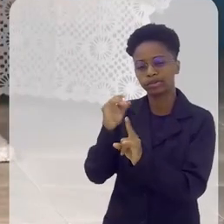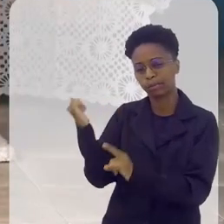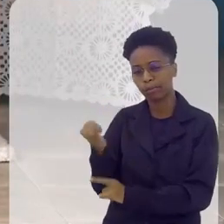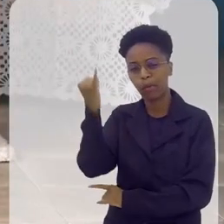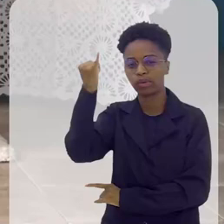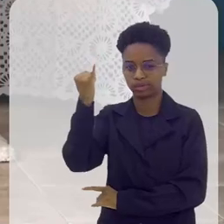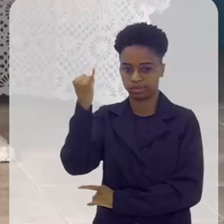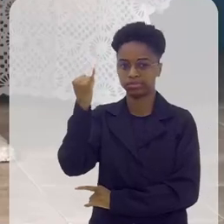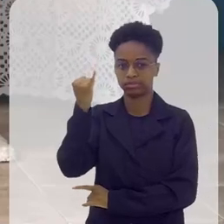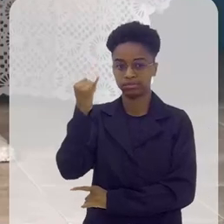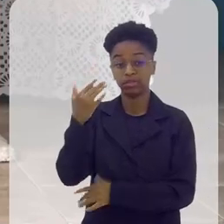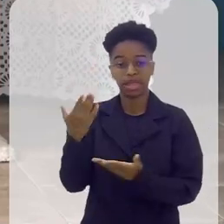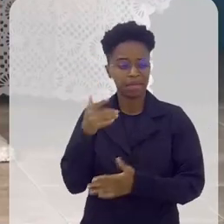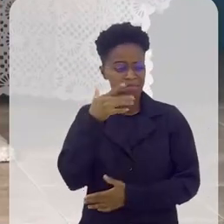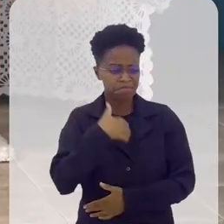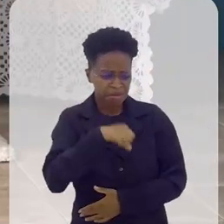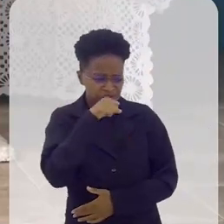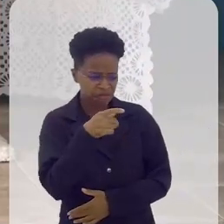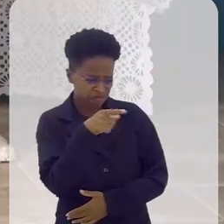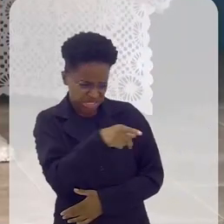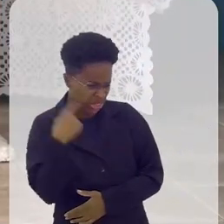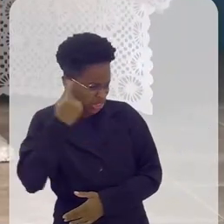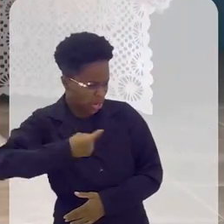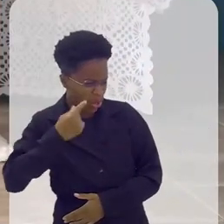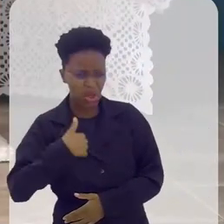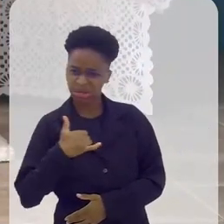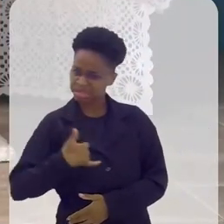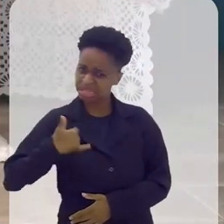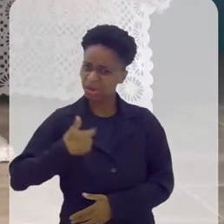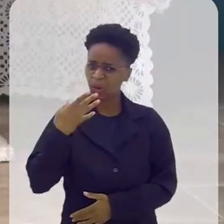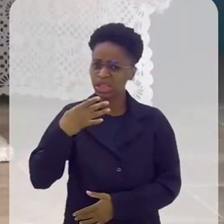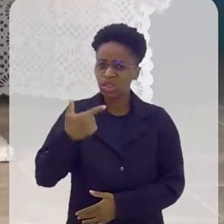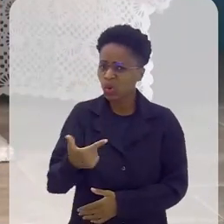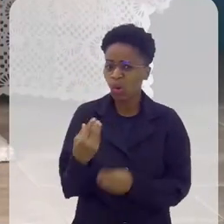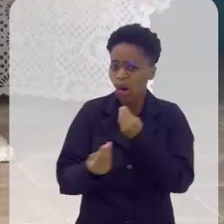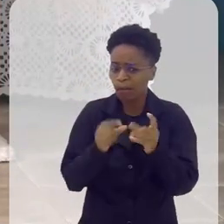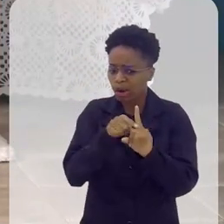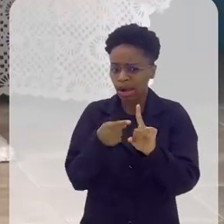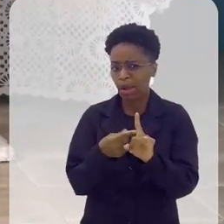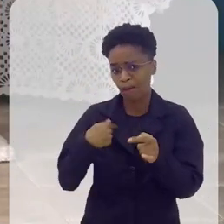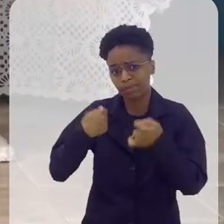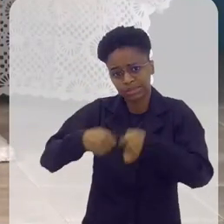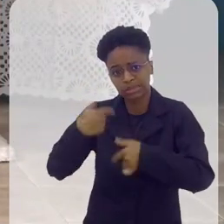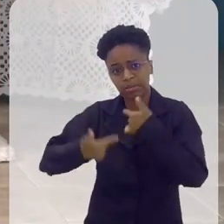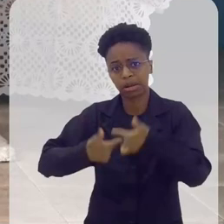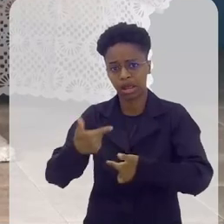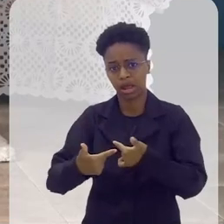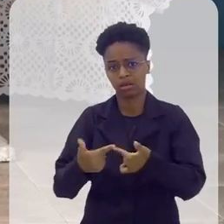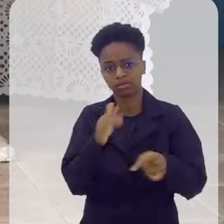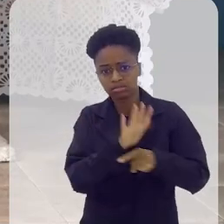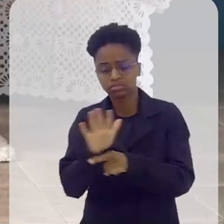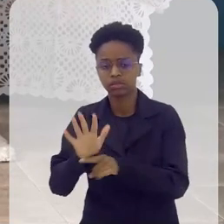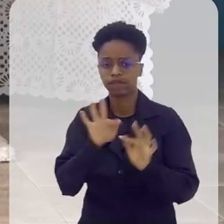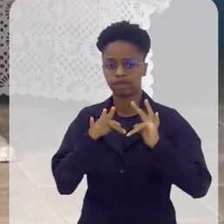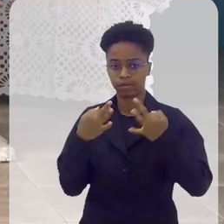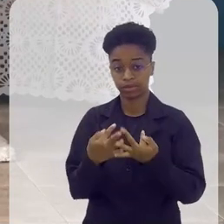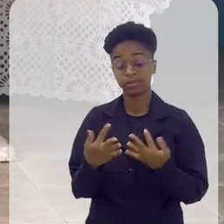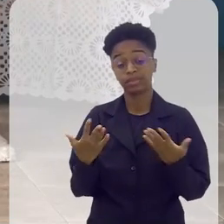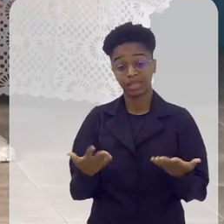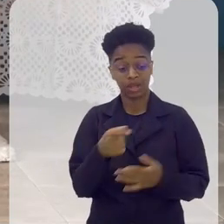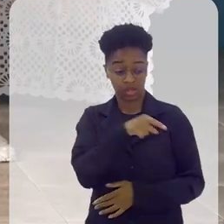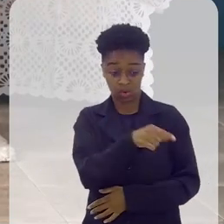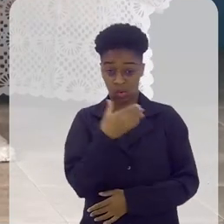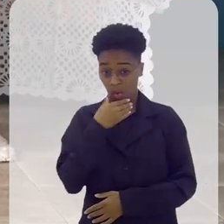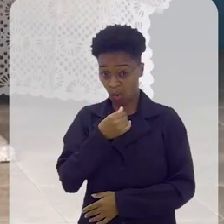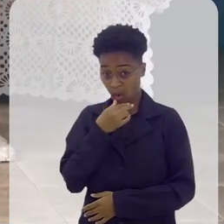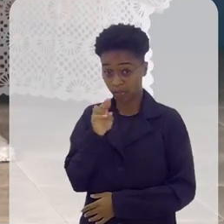está louco que eu não posso ter um filho com 42 anos, eu preciso trabalhar para sustentar minha família. E esse caboclo,